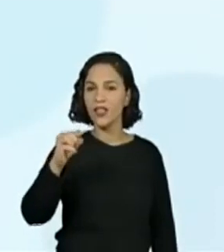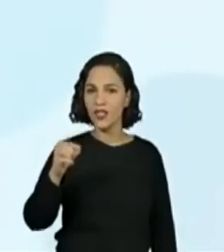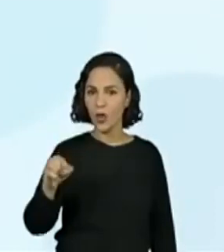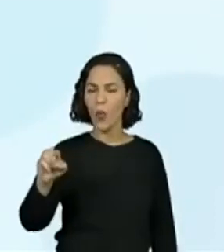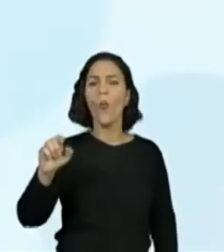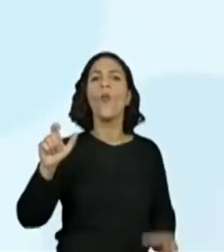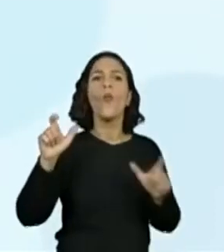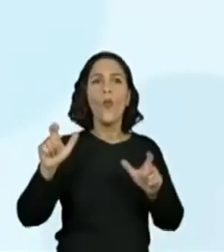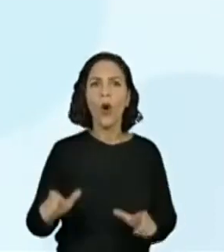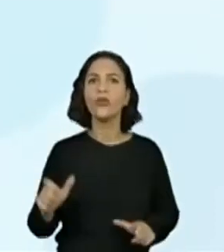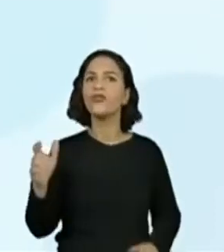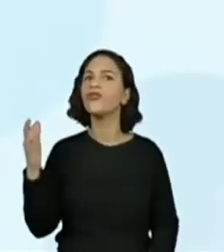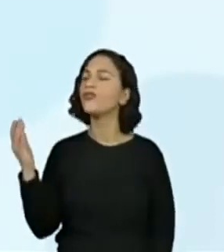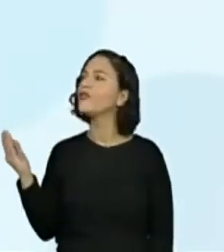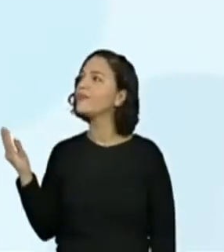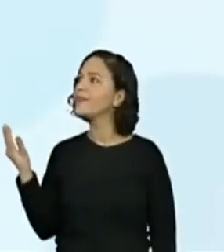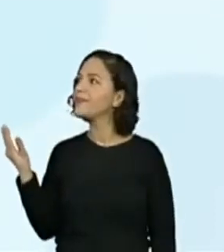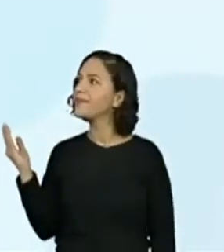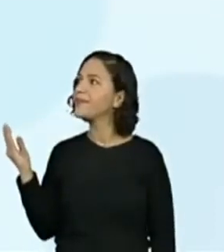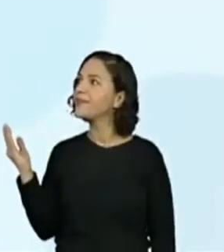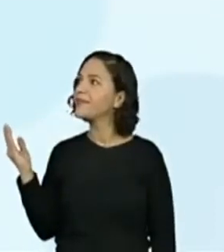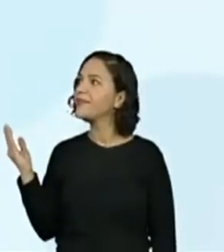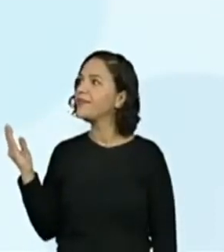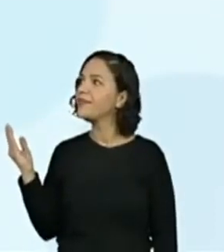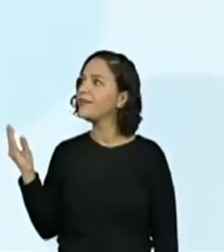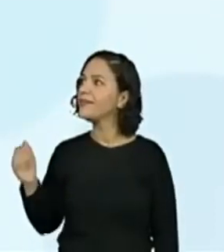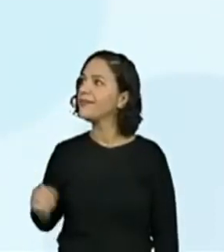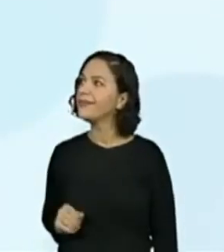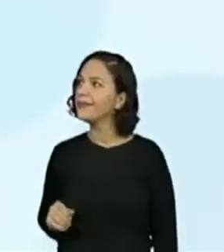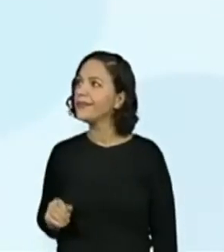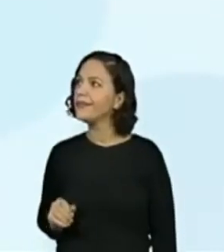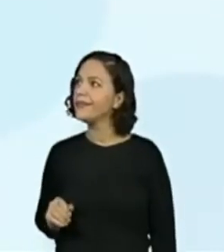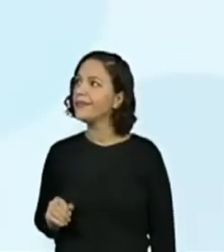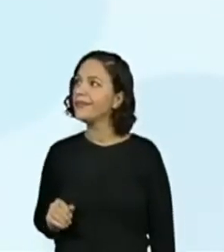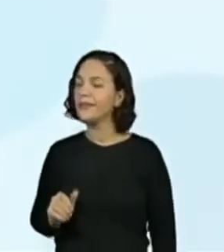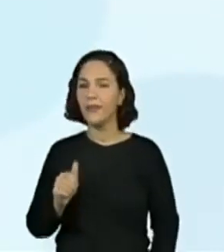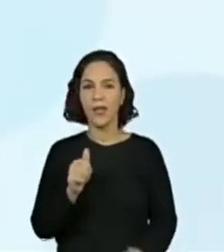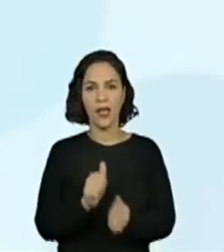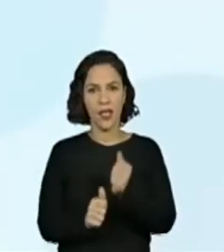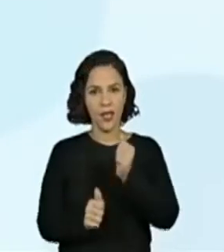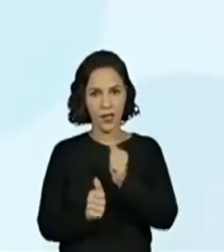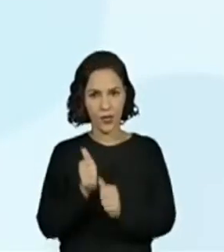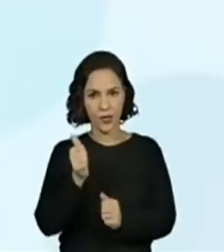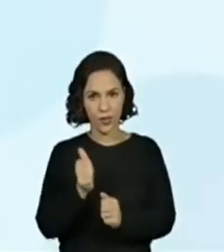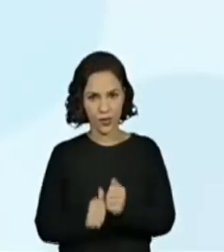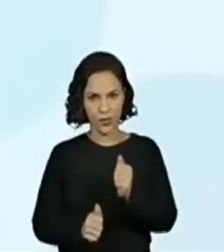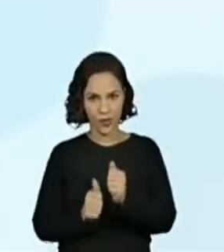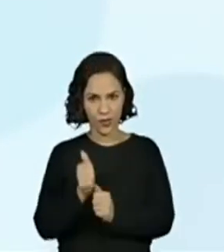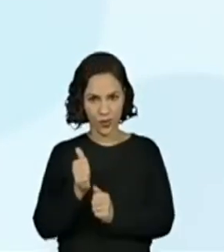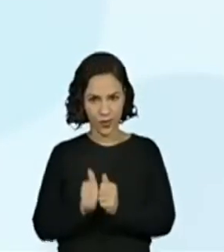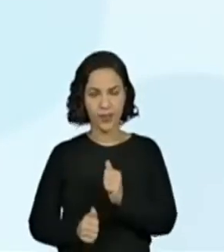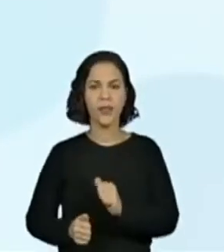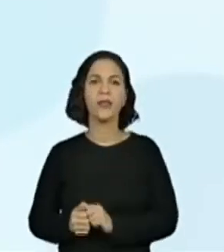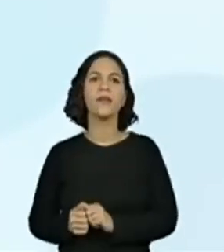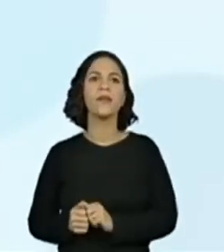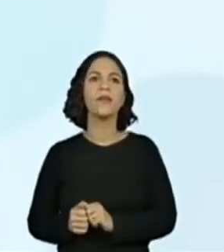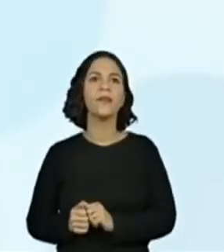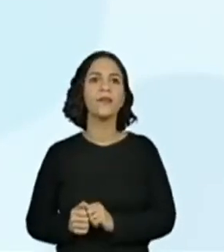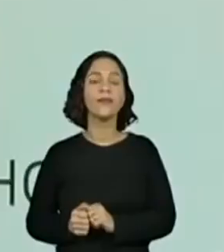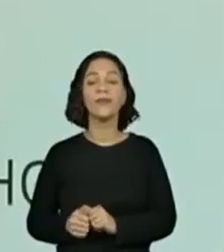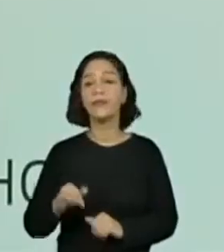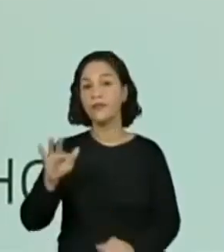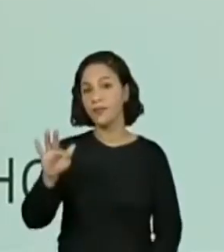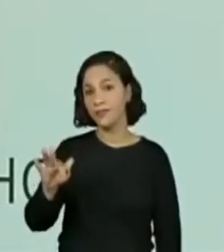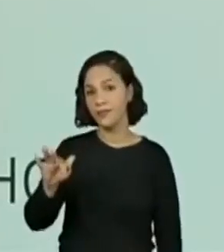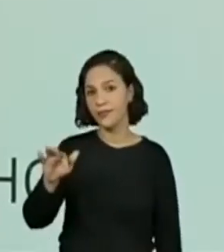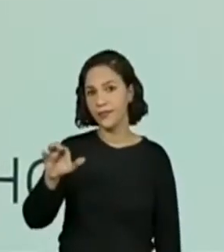o feijão. Olha, então, vamos lá, vamos ó. Lá. Arroz. Arroz com, ó,